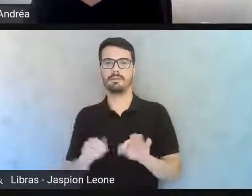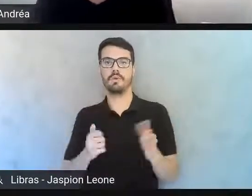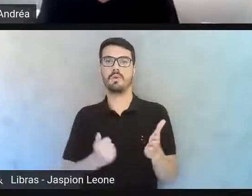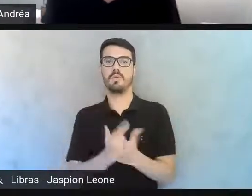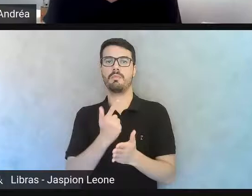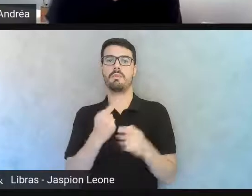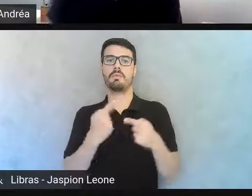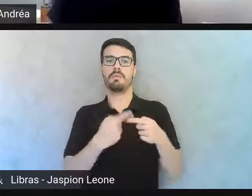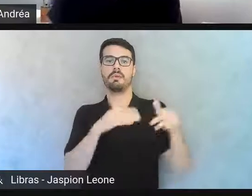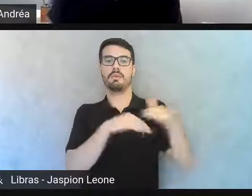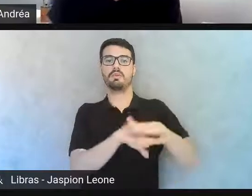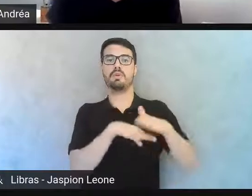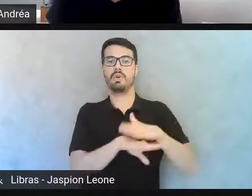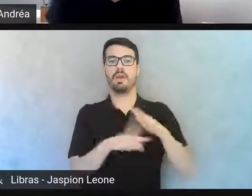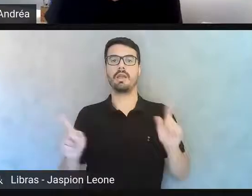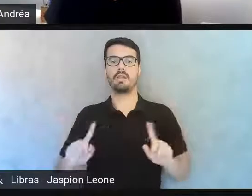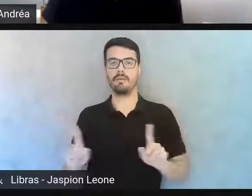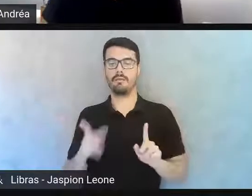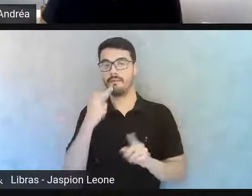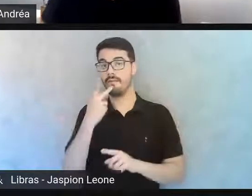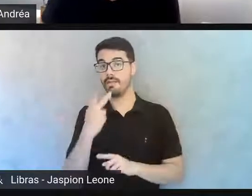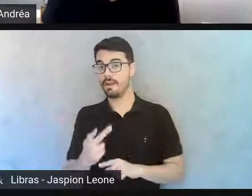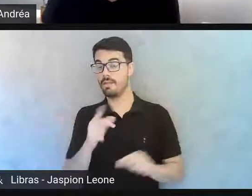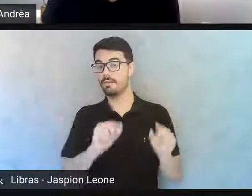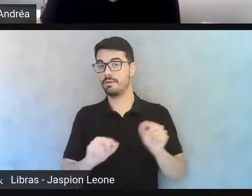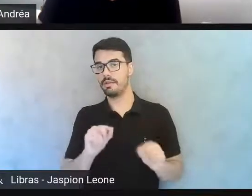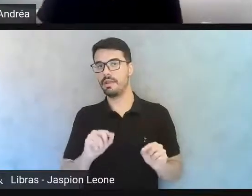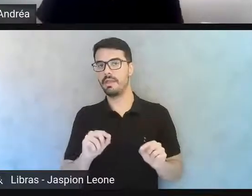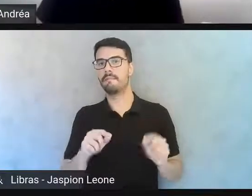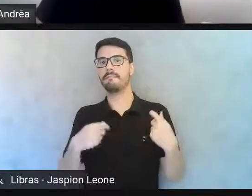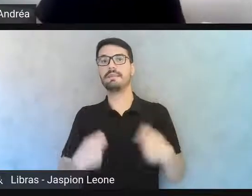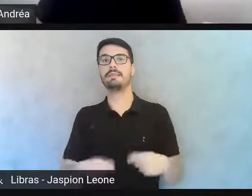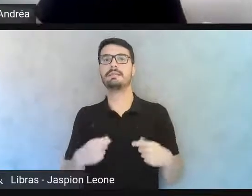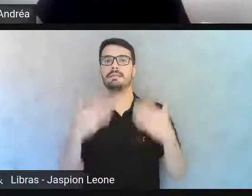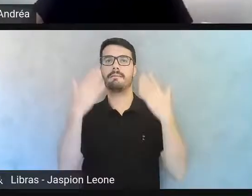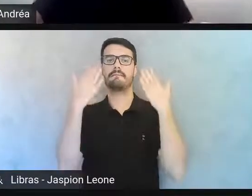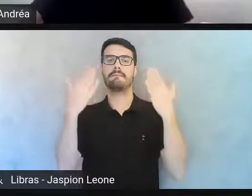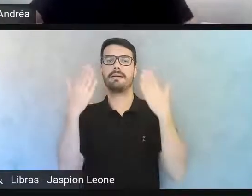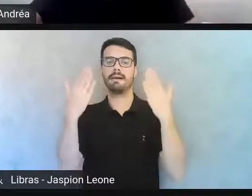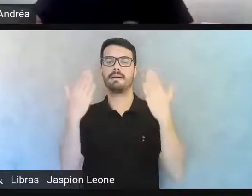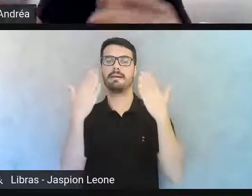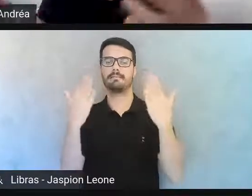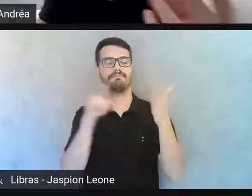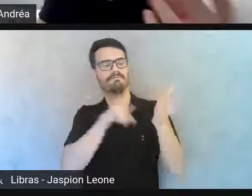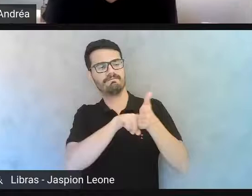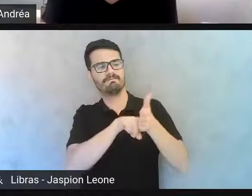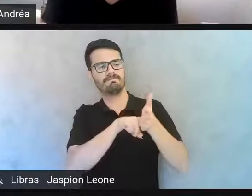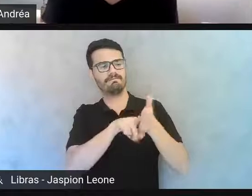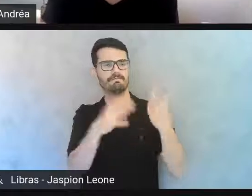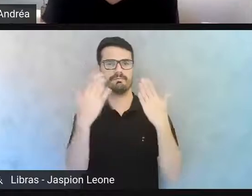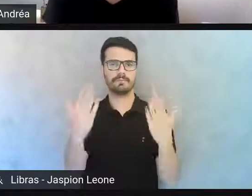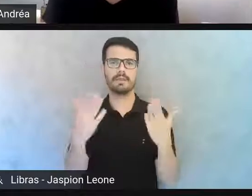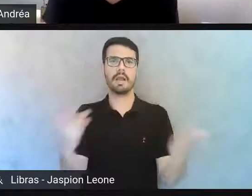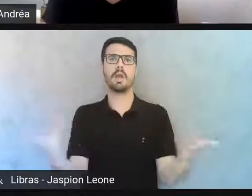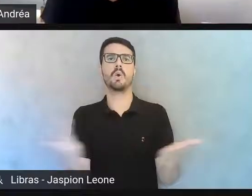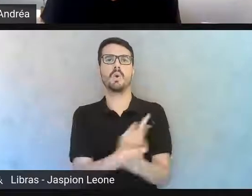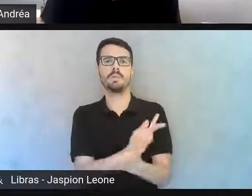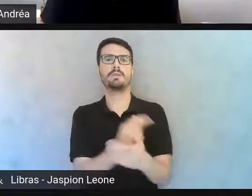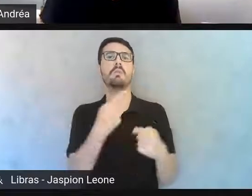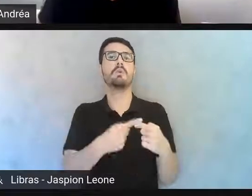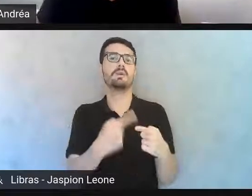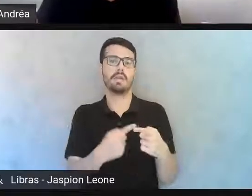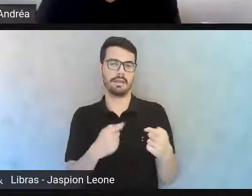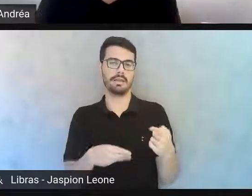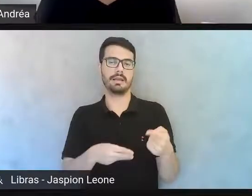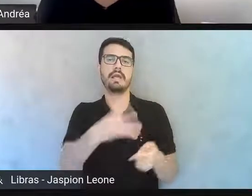estocar. Eu estou falando das questões que têm que ser mensuradas no status do acontecimento, né? Que